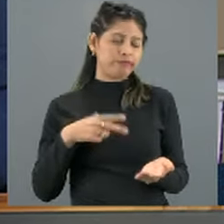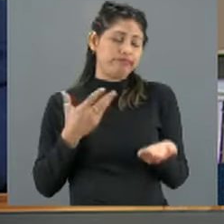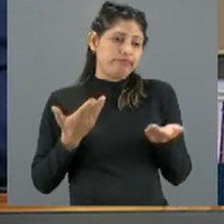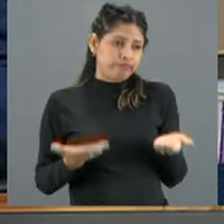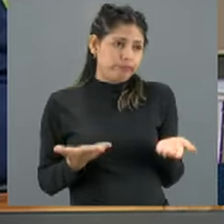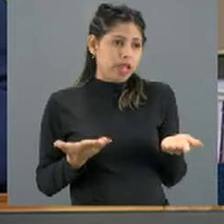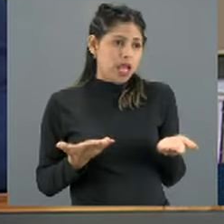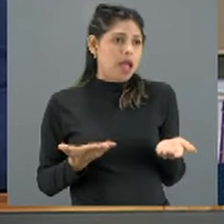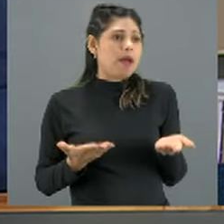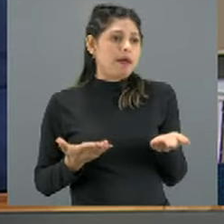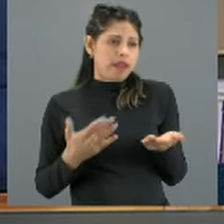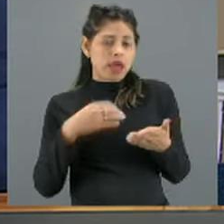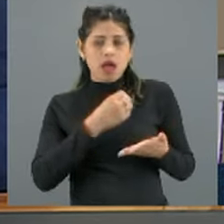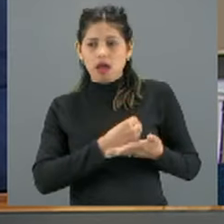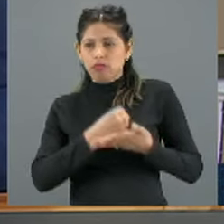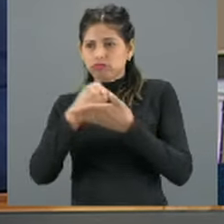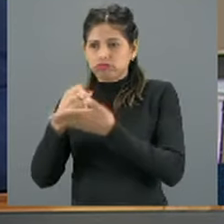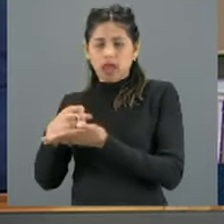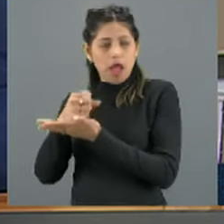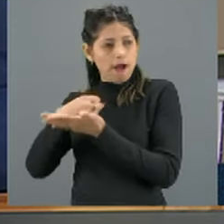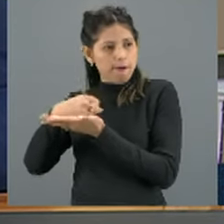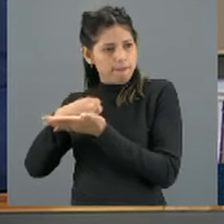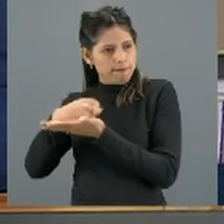na drogaria.